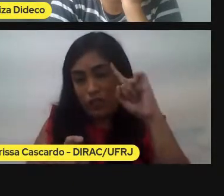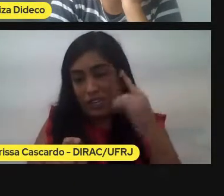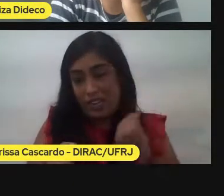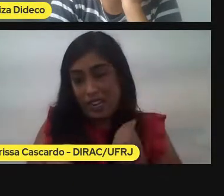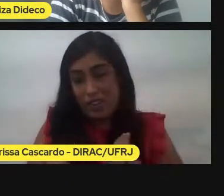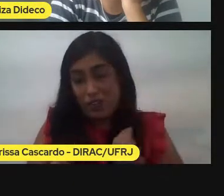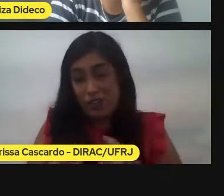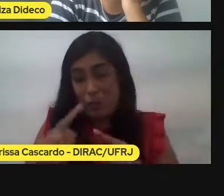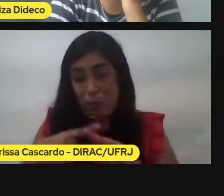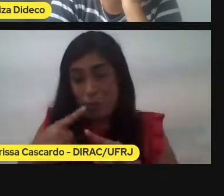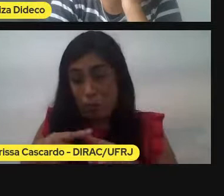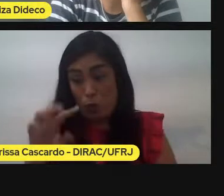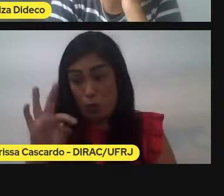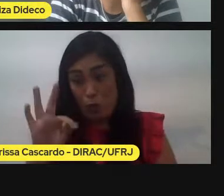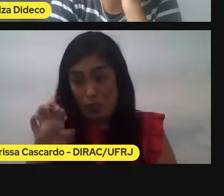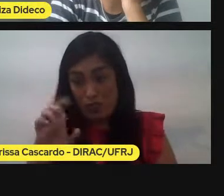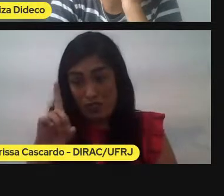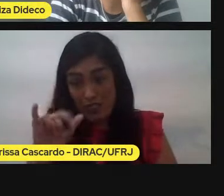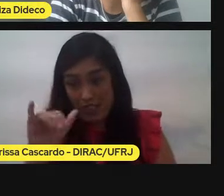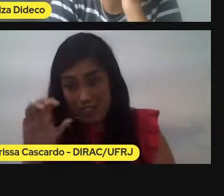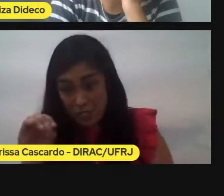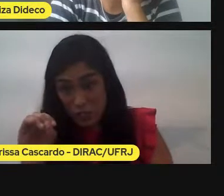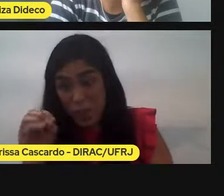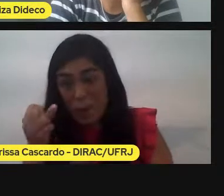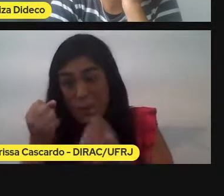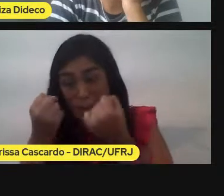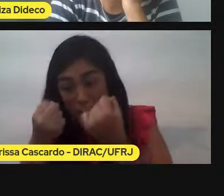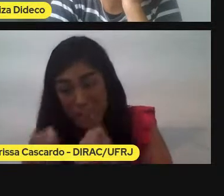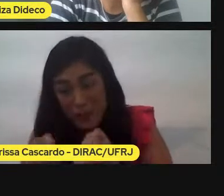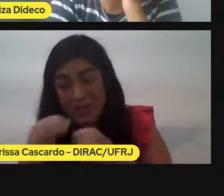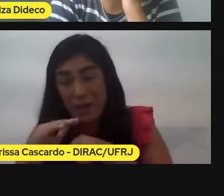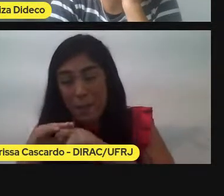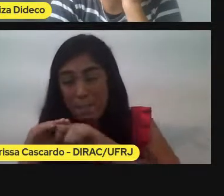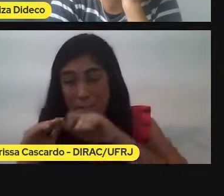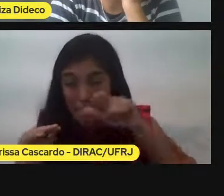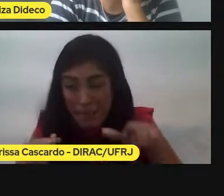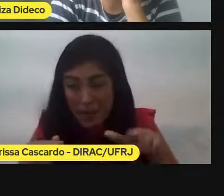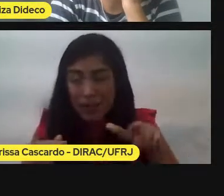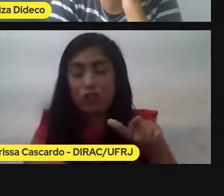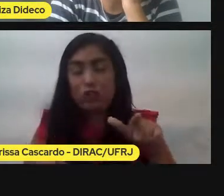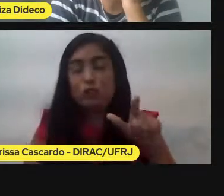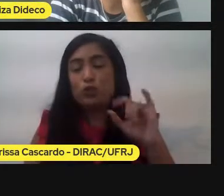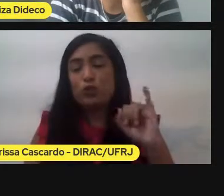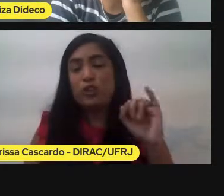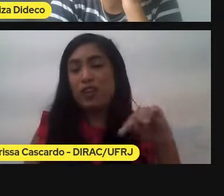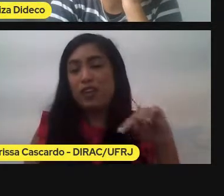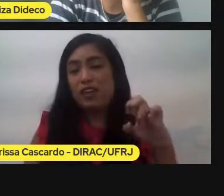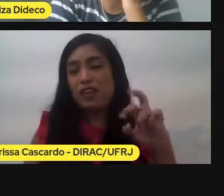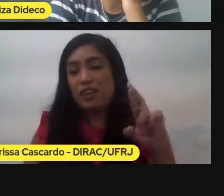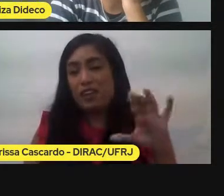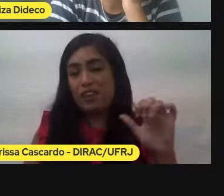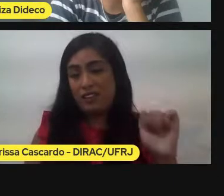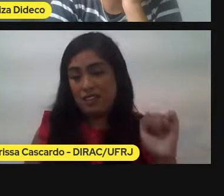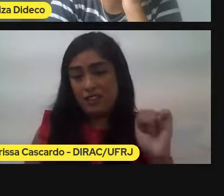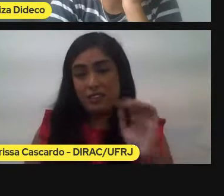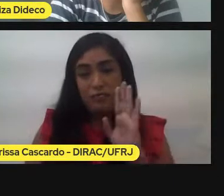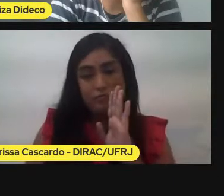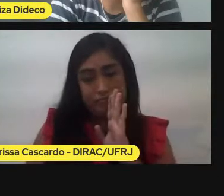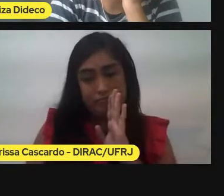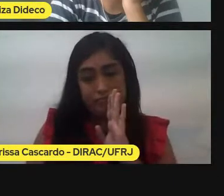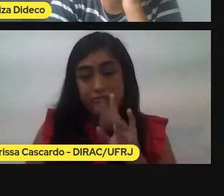pesa mais quando não tem desculpa da inércia. O tédio dos grandes esforçados é o pior de